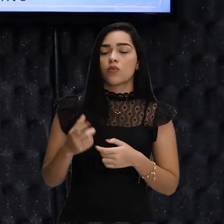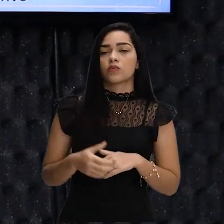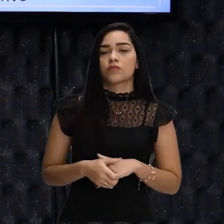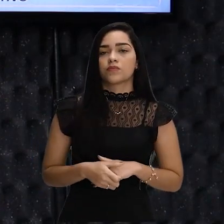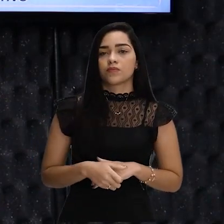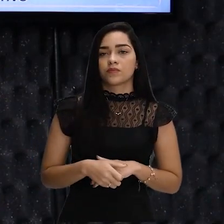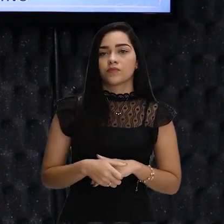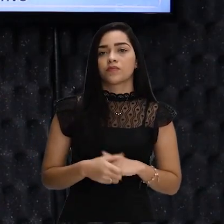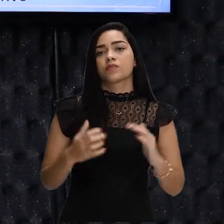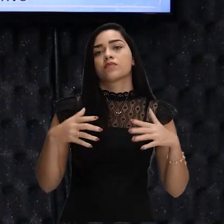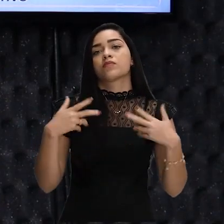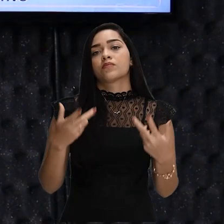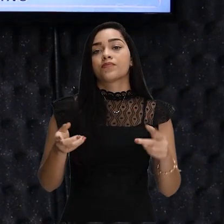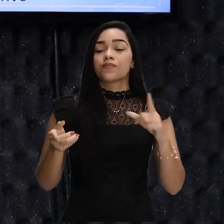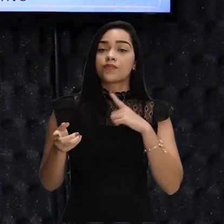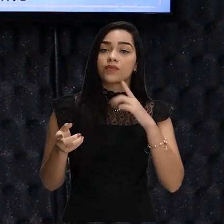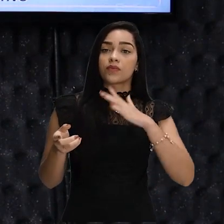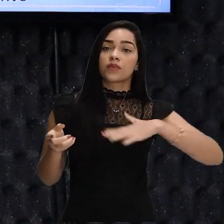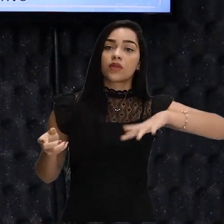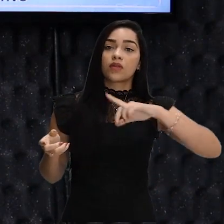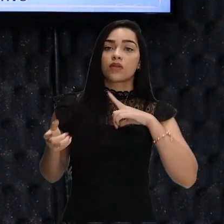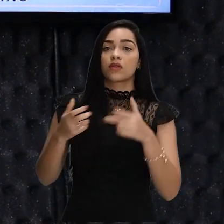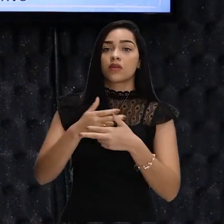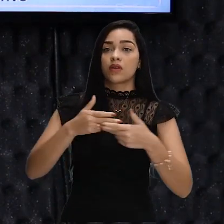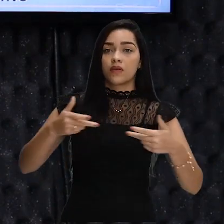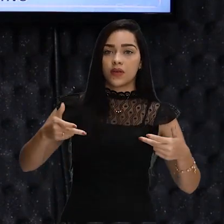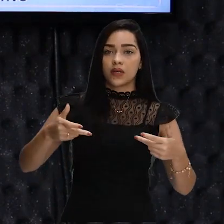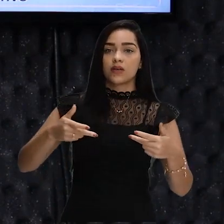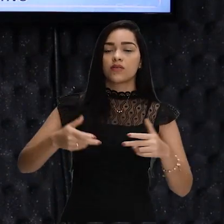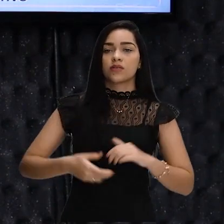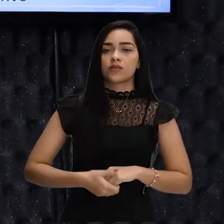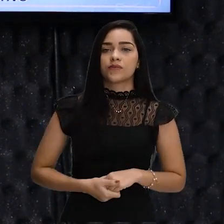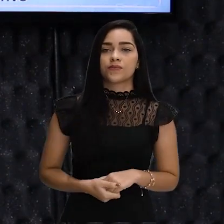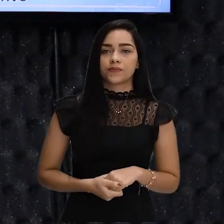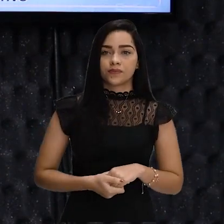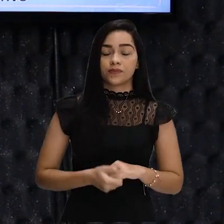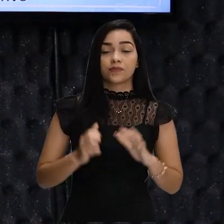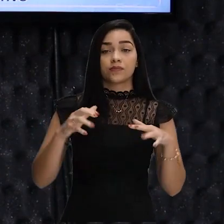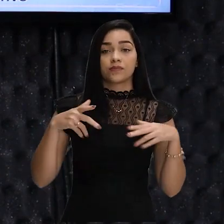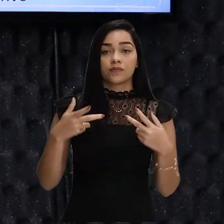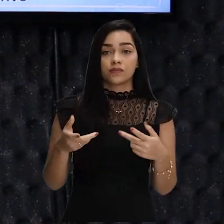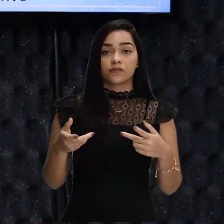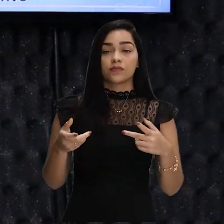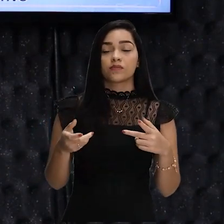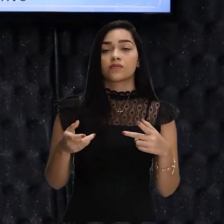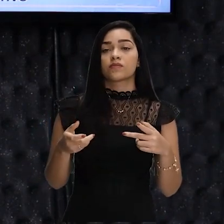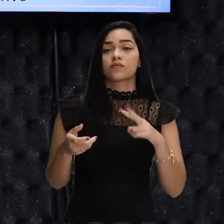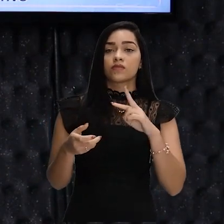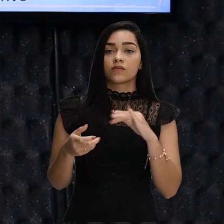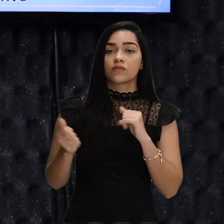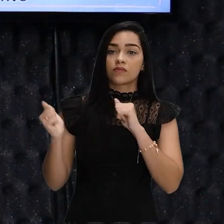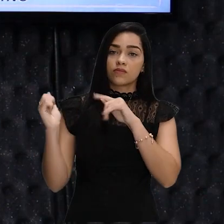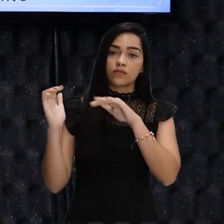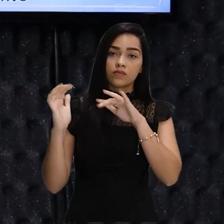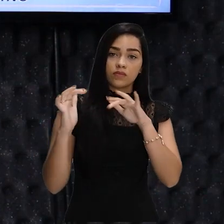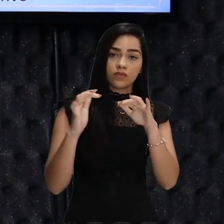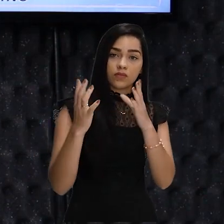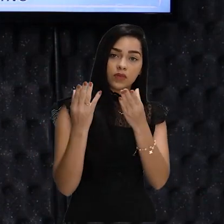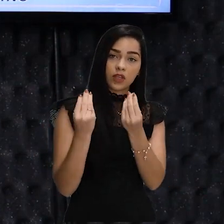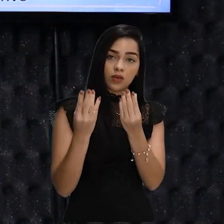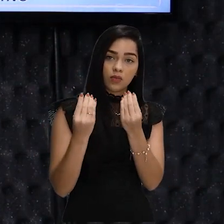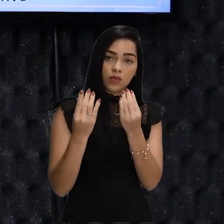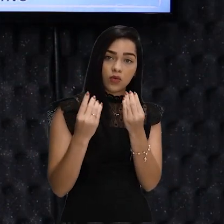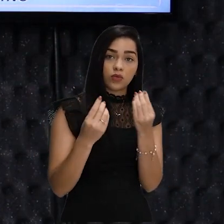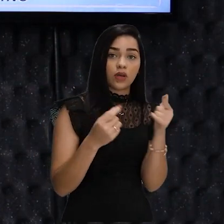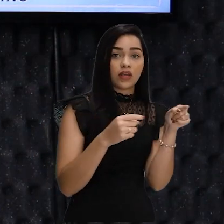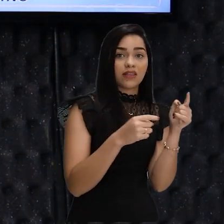células. Então, aqui nessa região tem muitos nutrientes. Então, os nutrientes eles vão migrar de onde tem muito